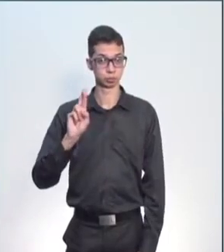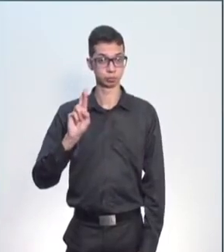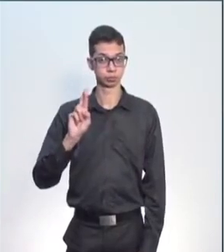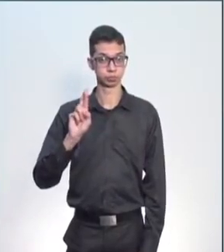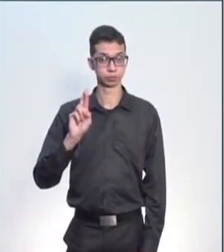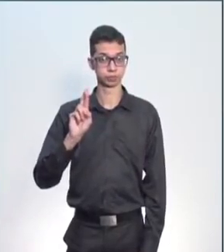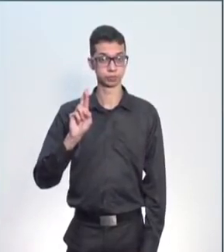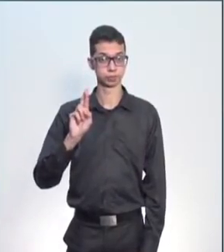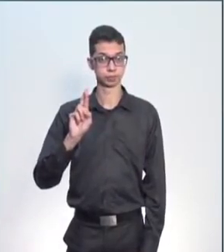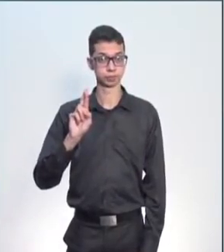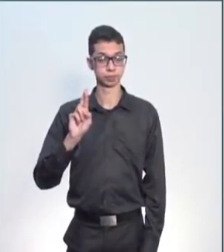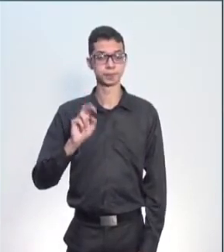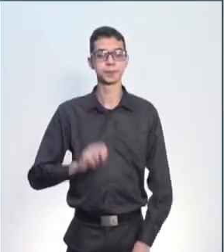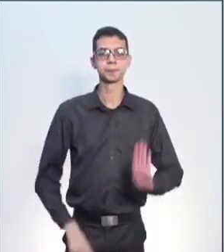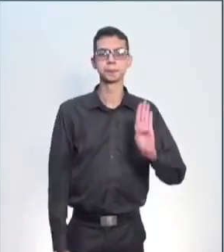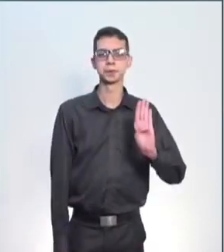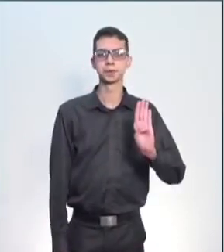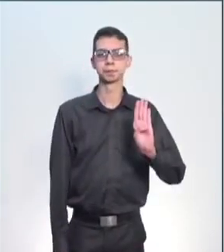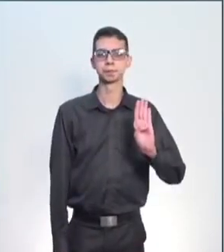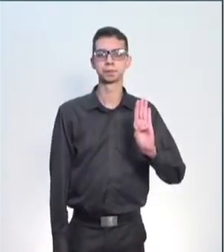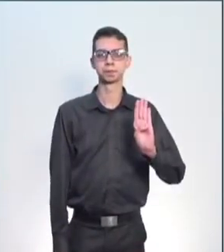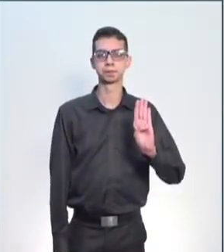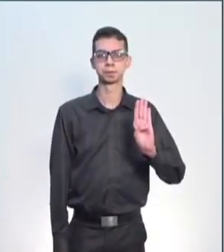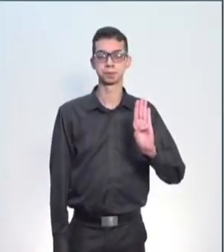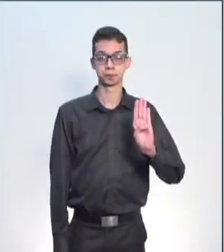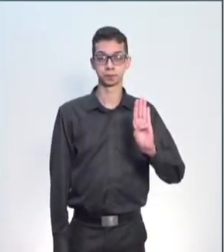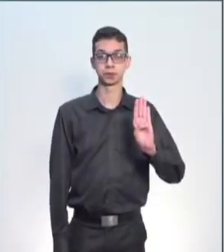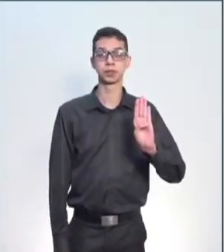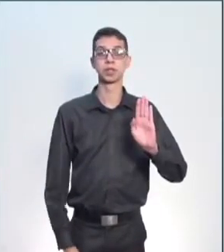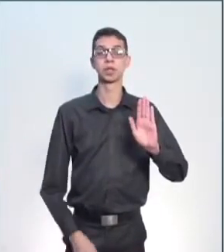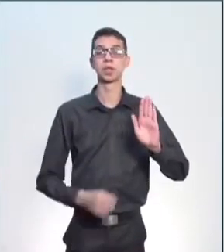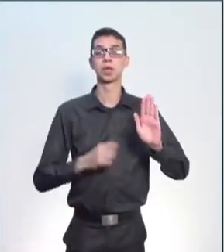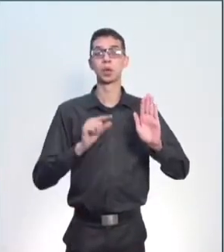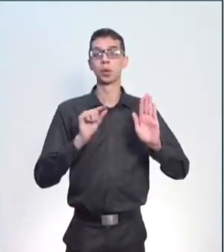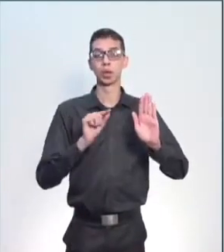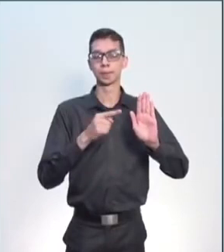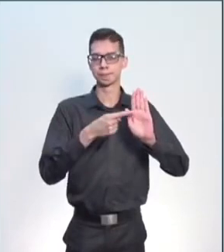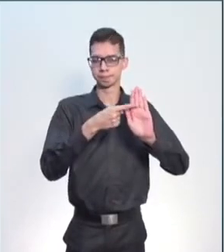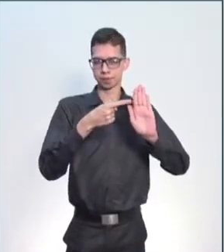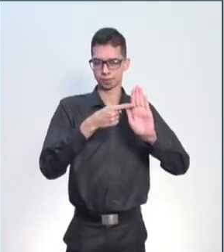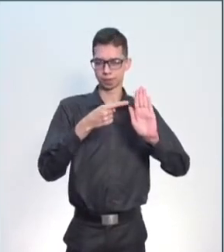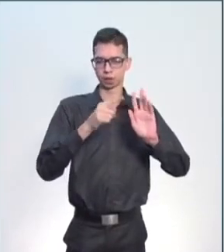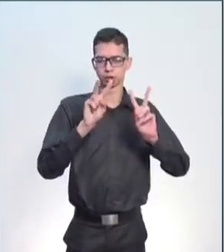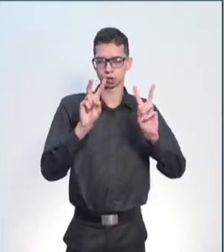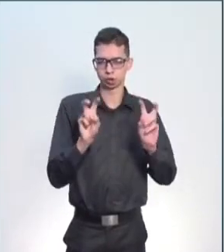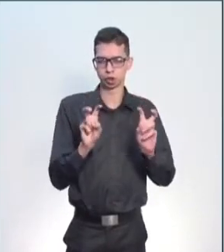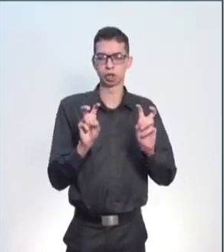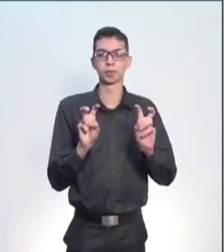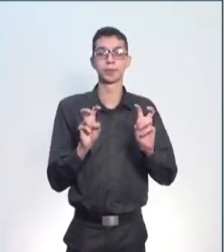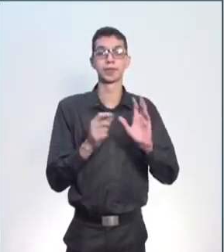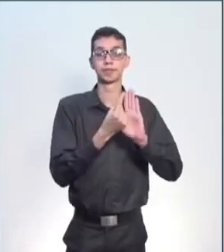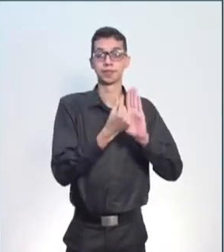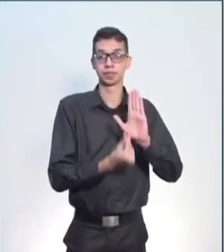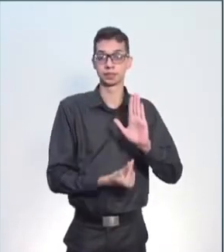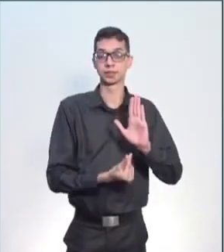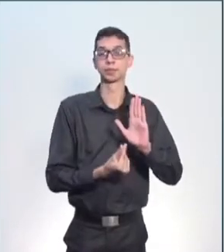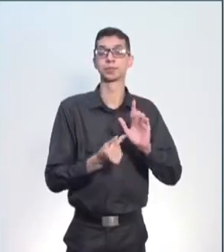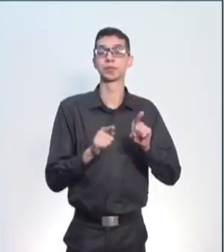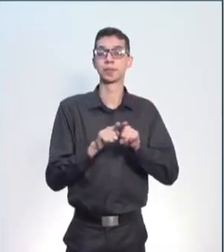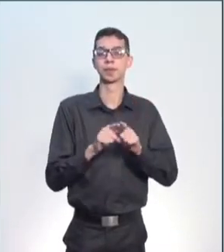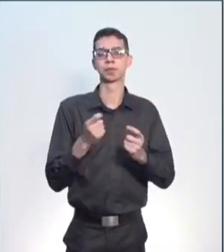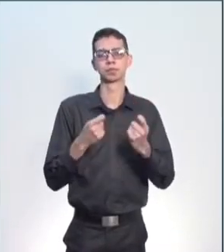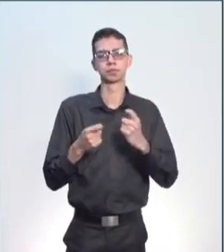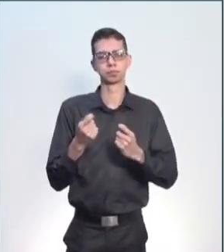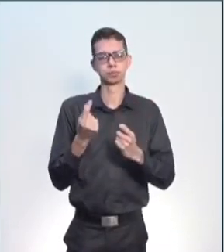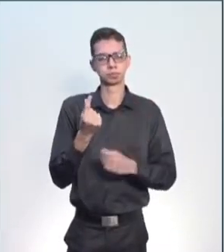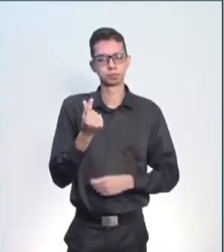religioso? B. No parágrafo 1º da seção fiscalização contábil e financeira e